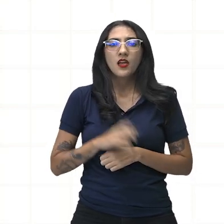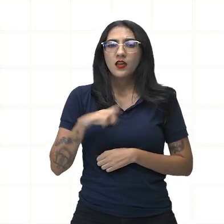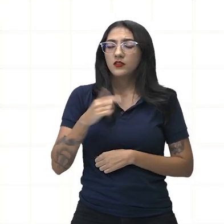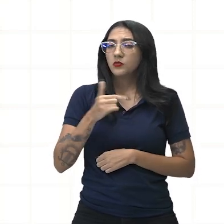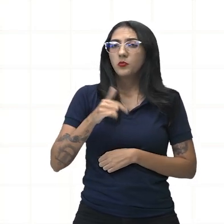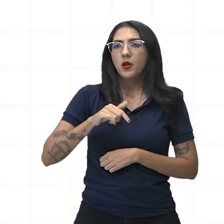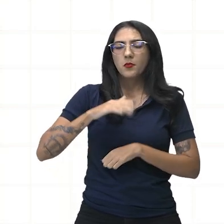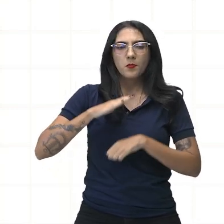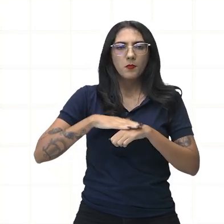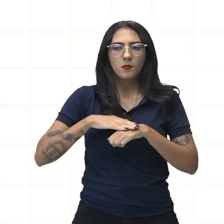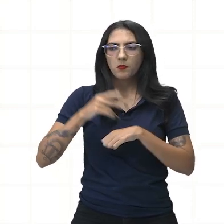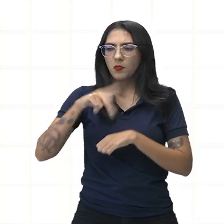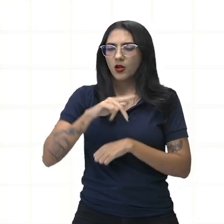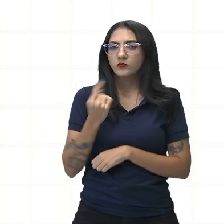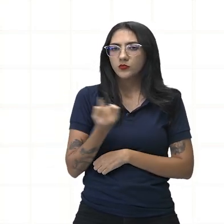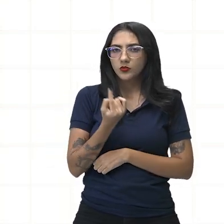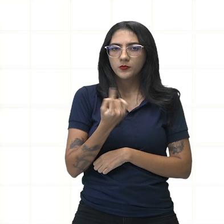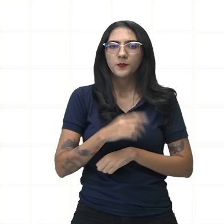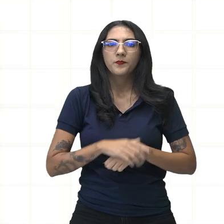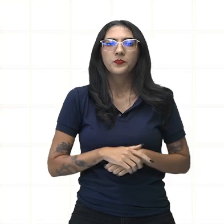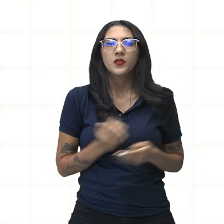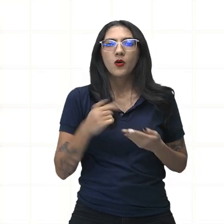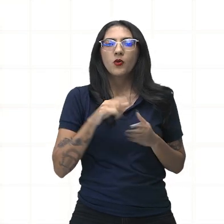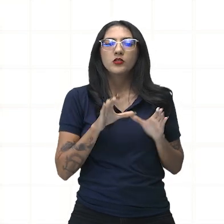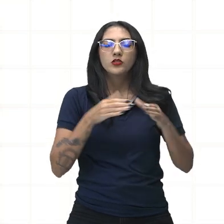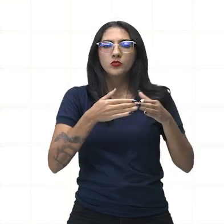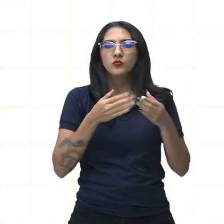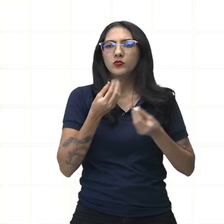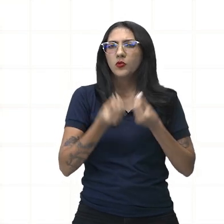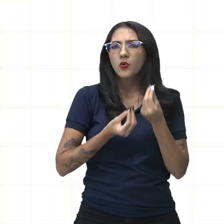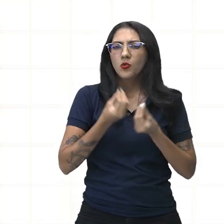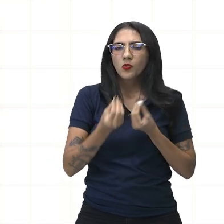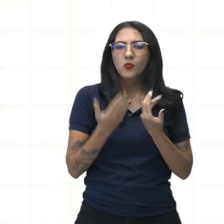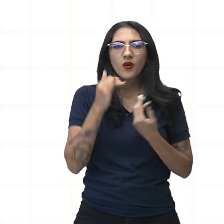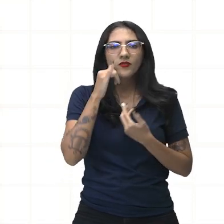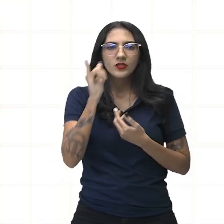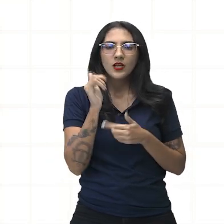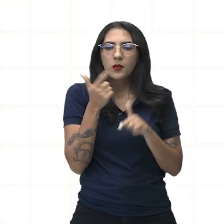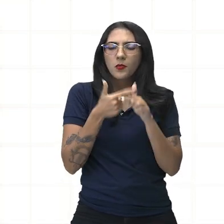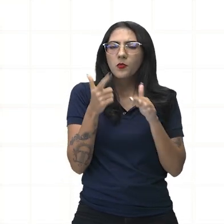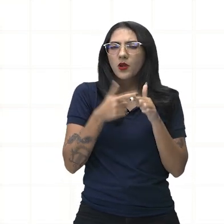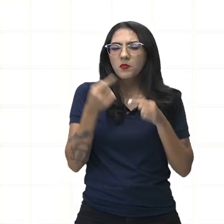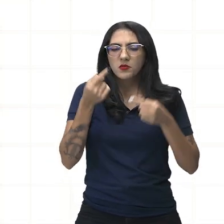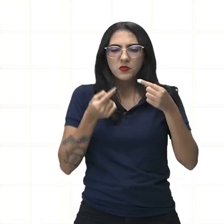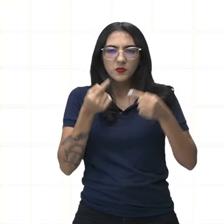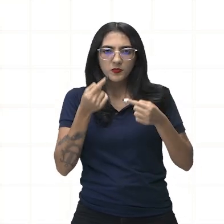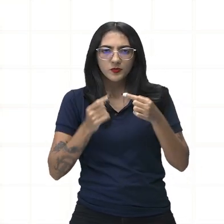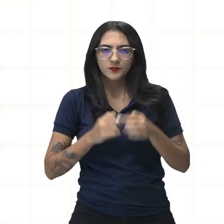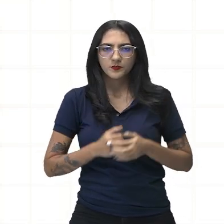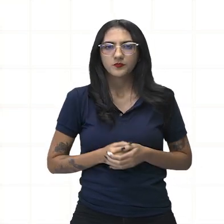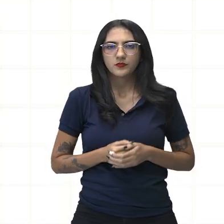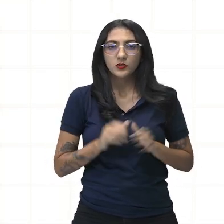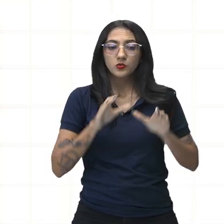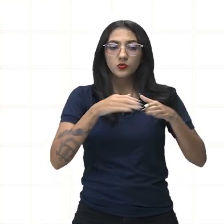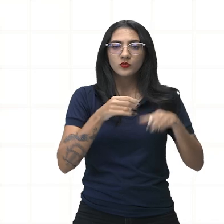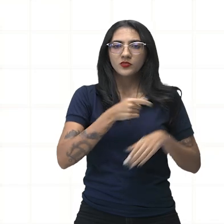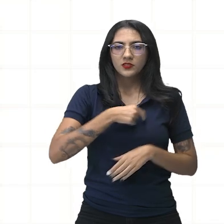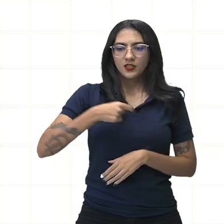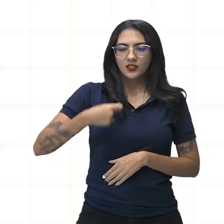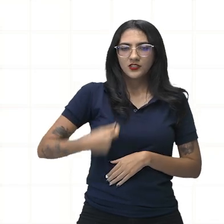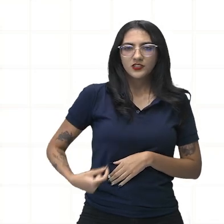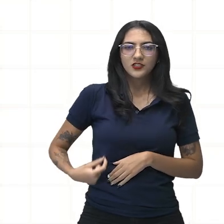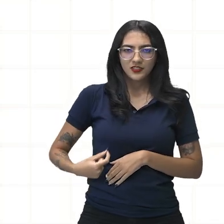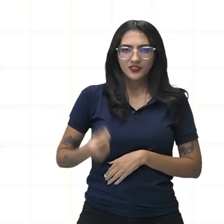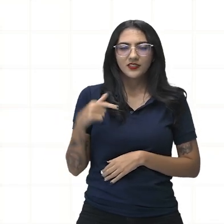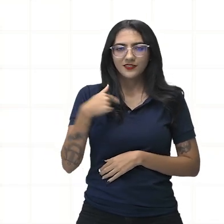né? A APEC fez o seguinte para diminuir a tensão entre Taiwan e China, né? A República Popular da China, que é a